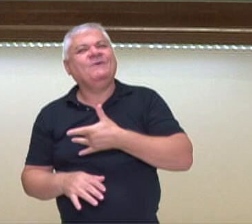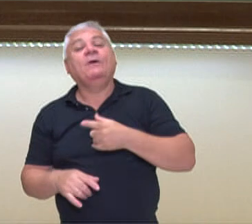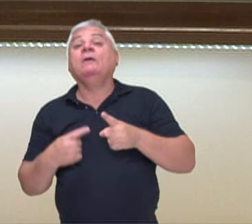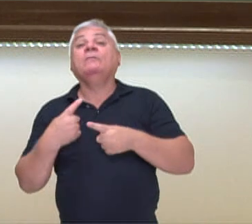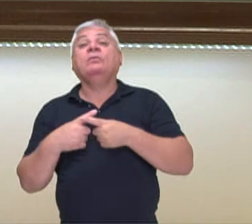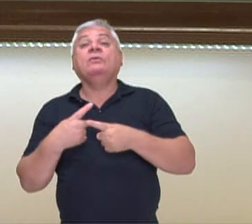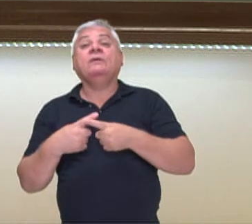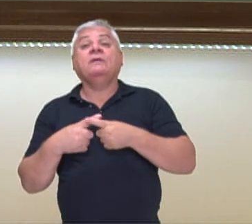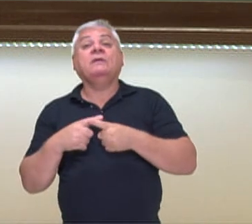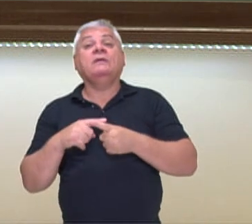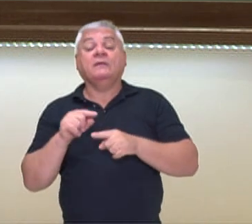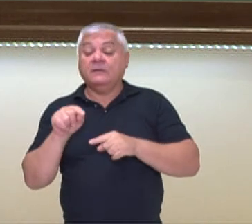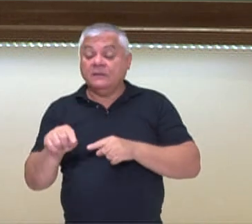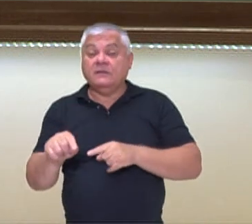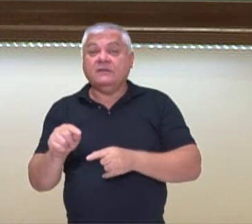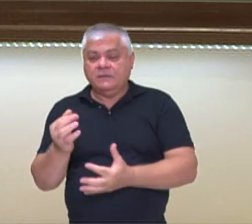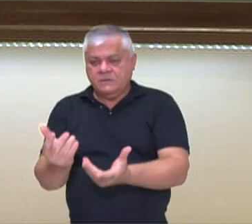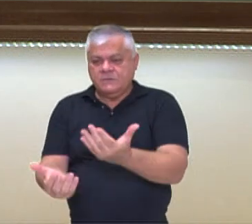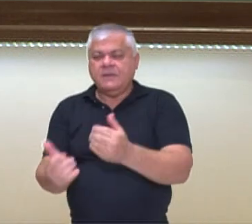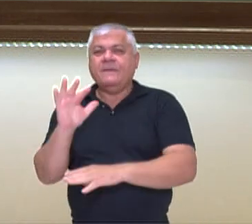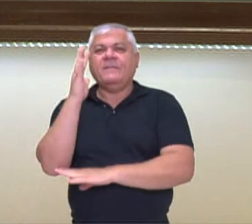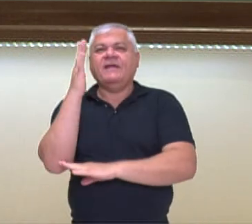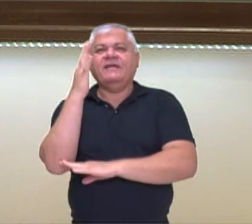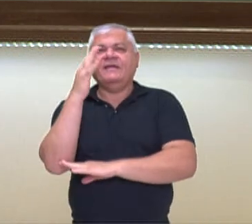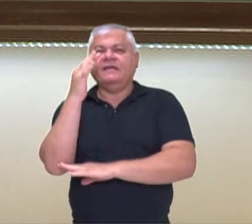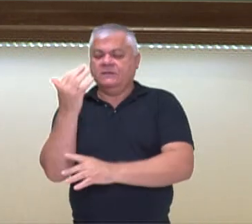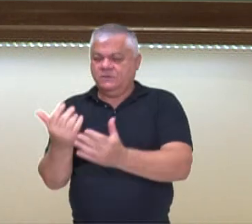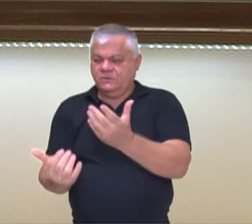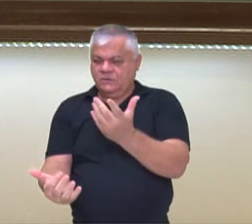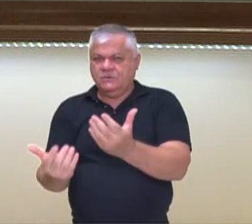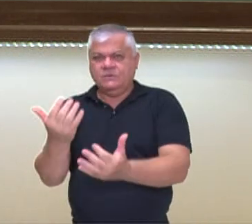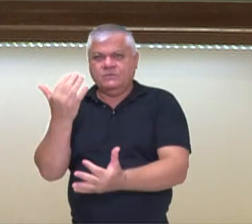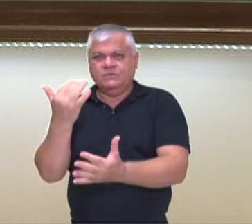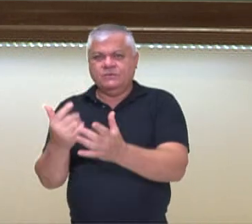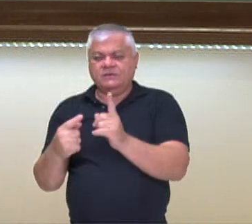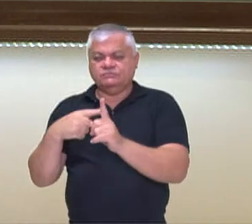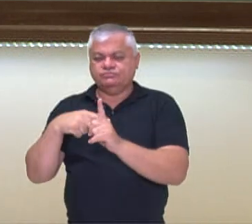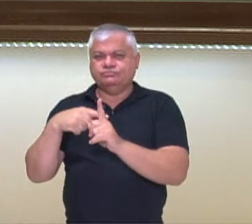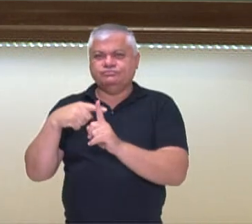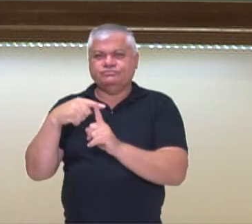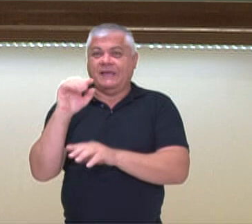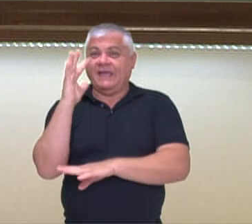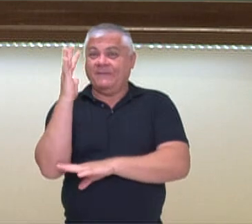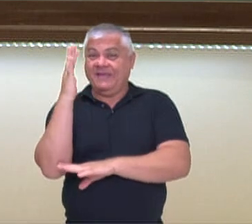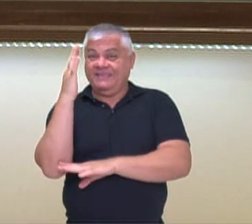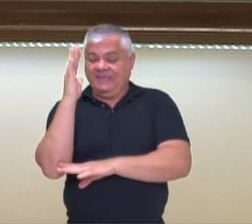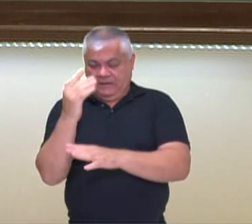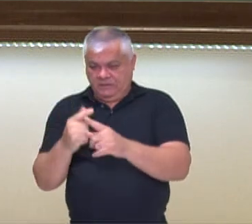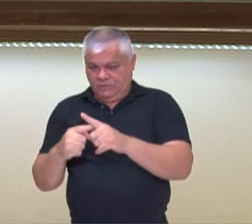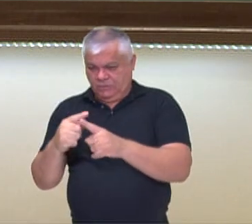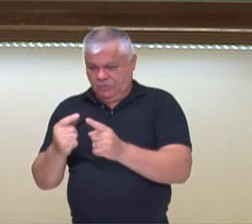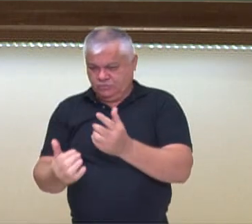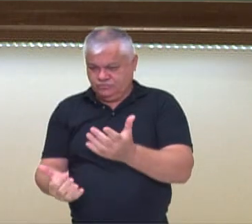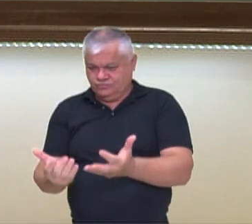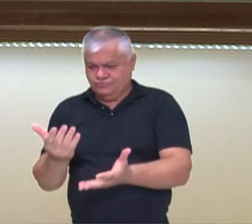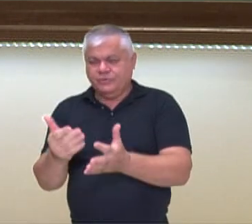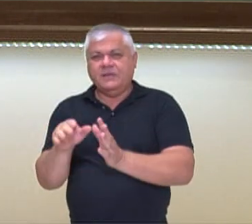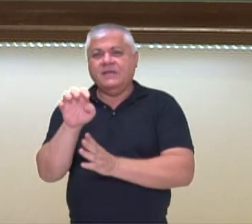quê? Porque ali ocorre uma reação exotérmica, quando nós temos a queima da lenha, tá? Então, essa